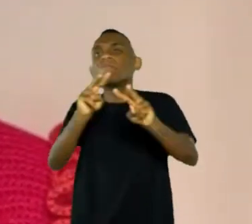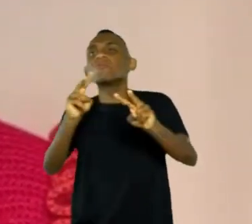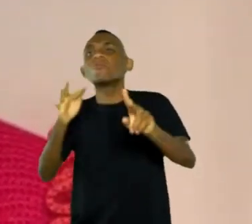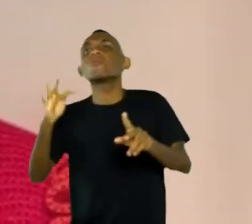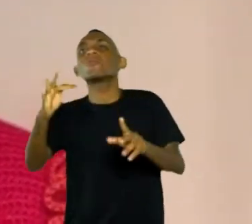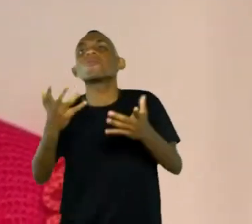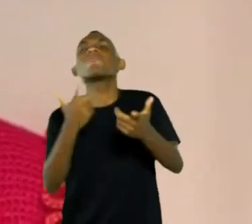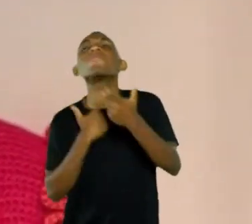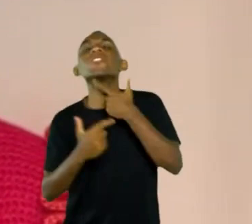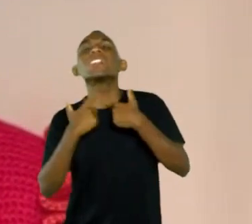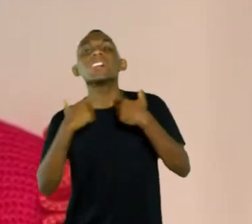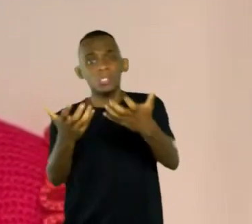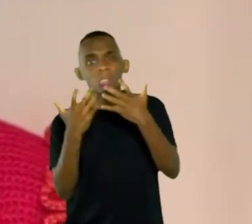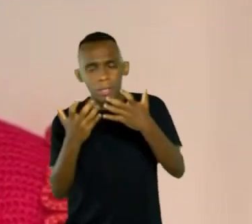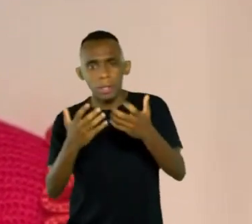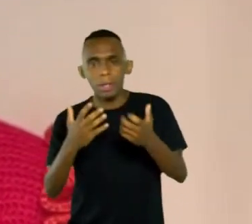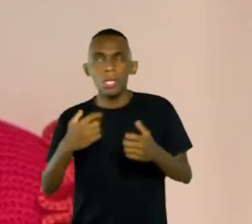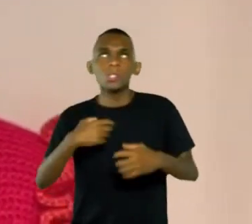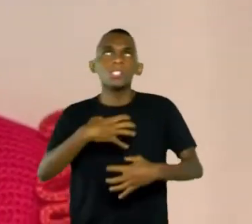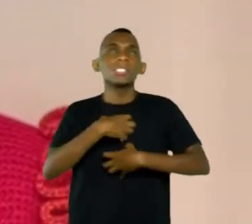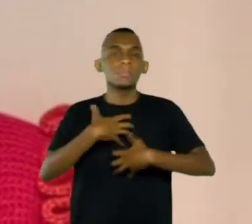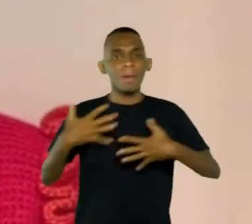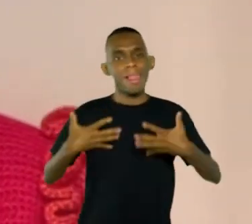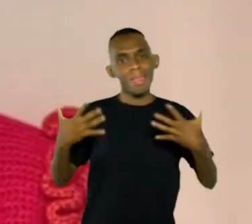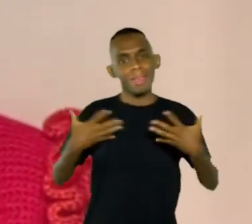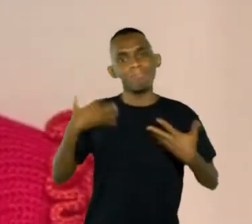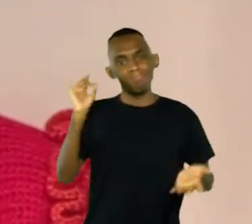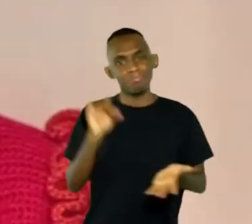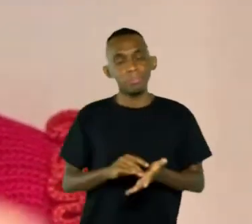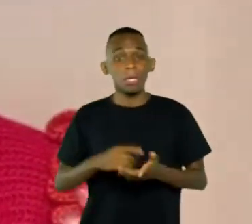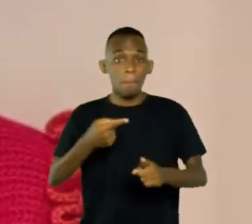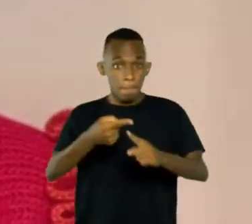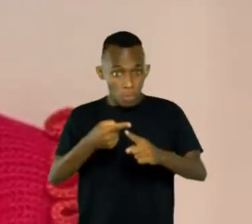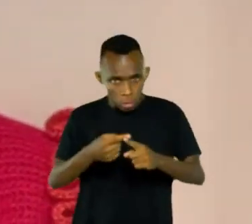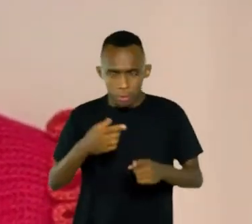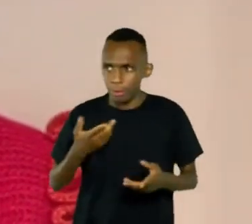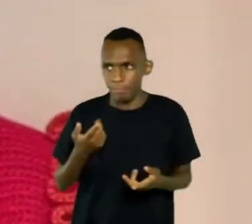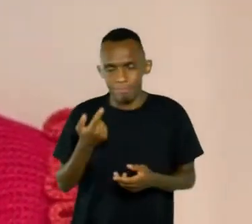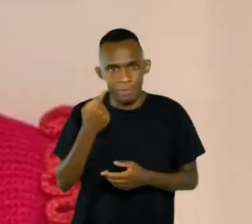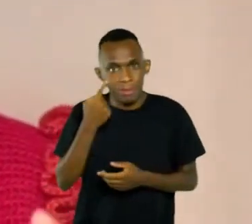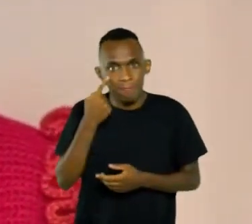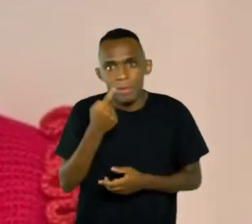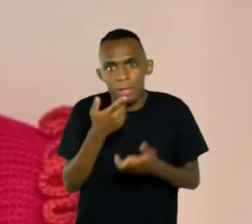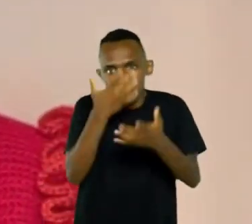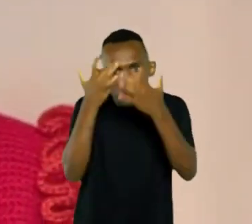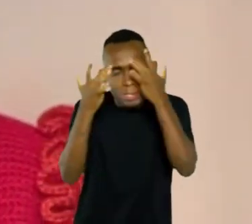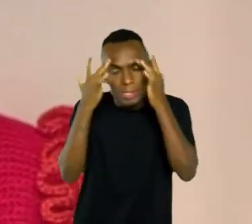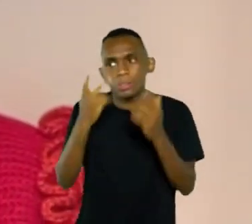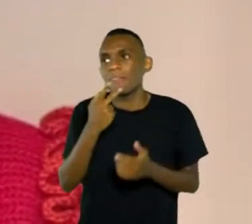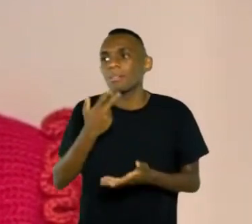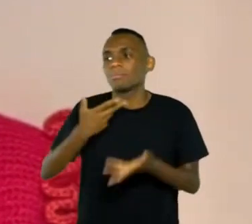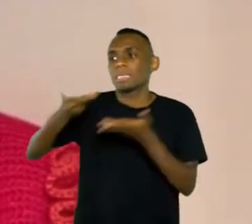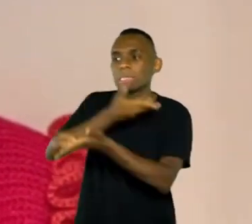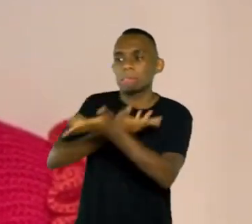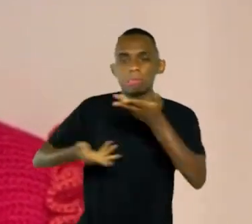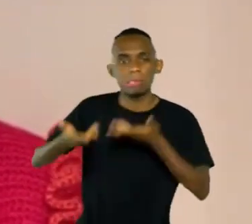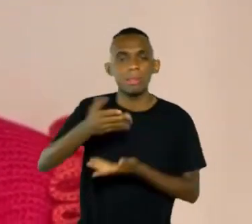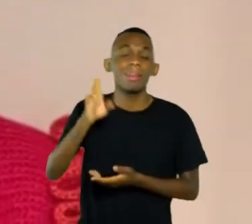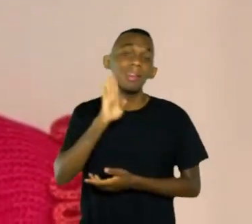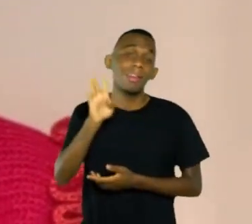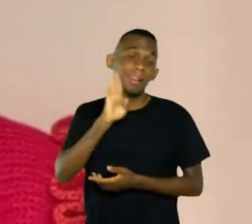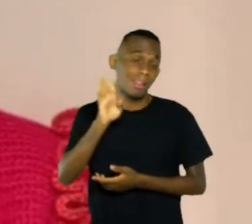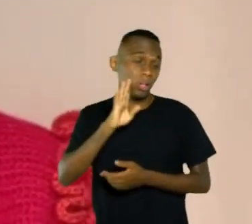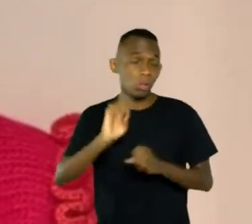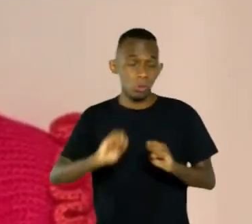é uma coisa que me dá muita alegria, porque ver as pessoas falando, né? É muito legal. Eu fui no show do Gil esse